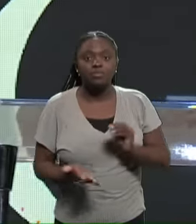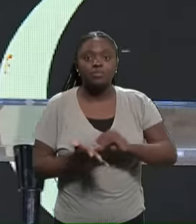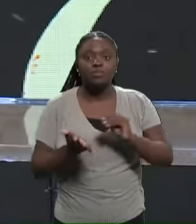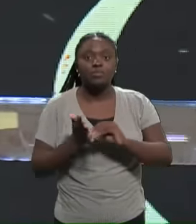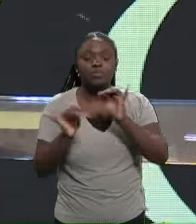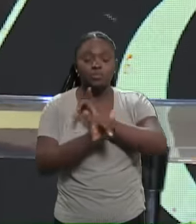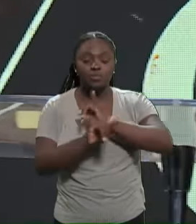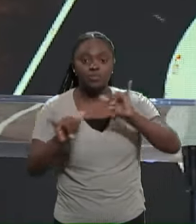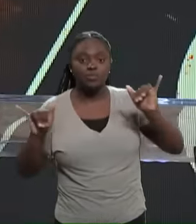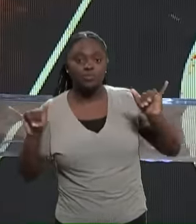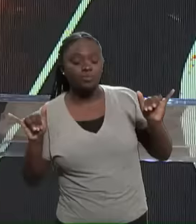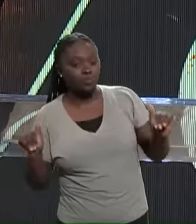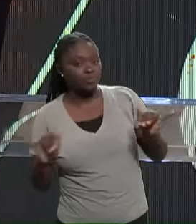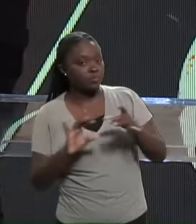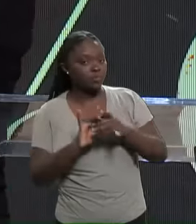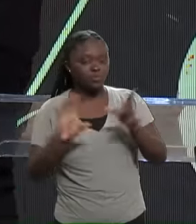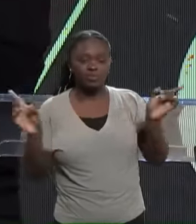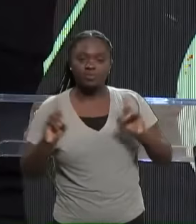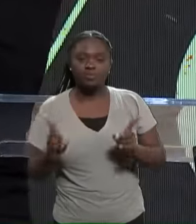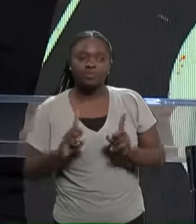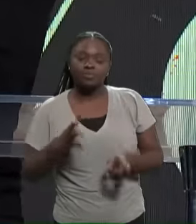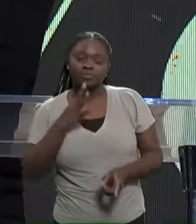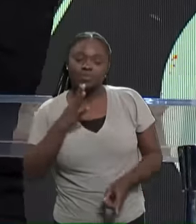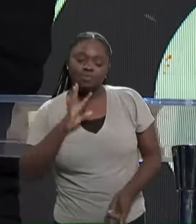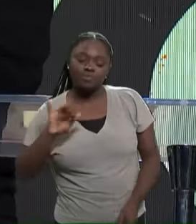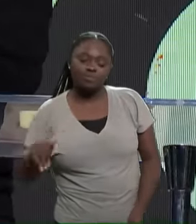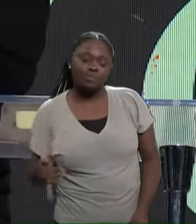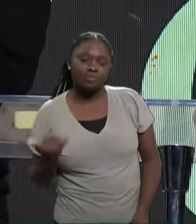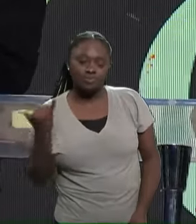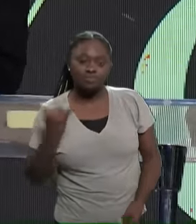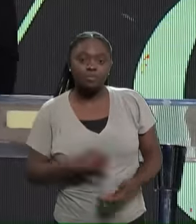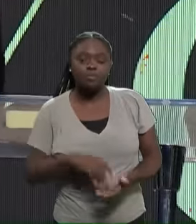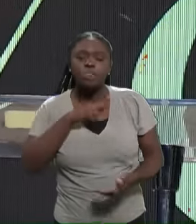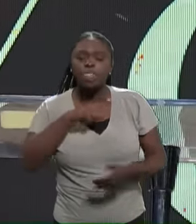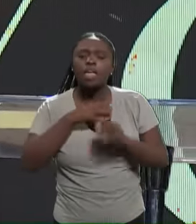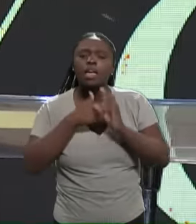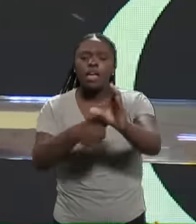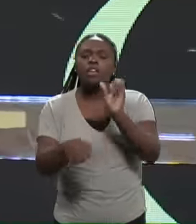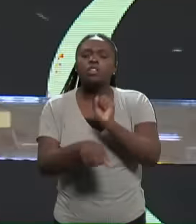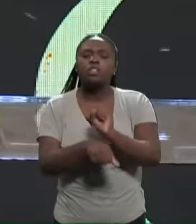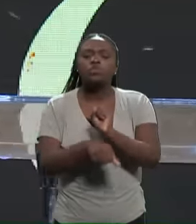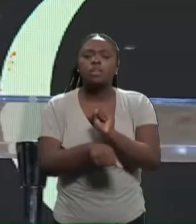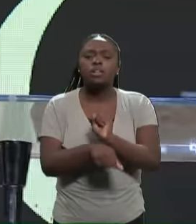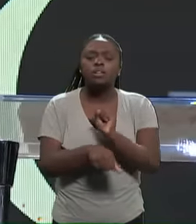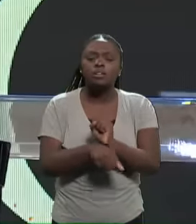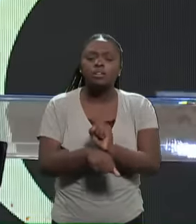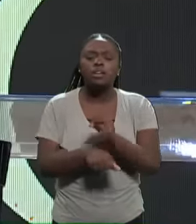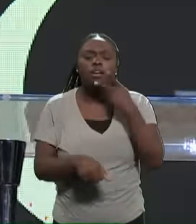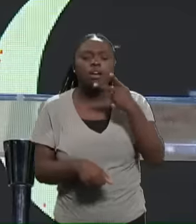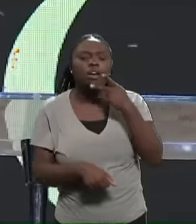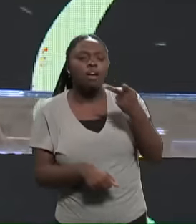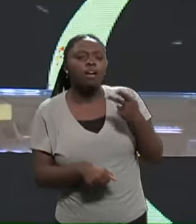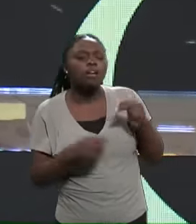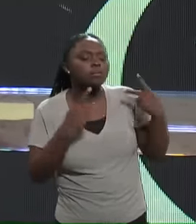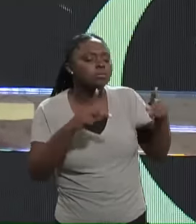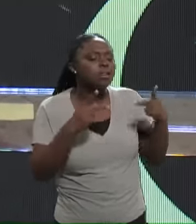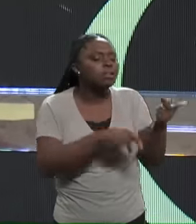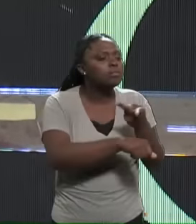informação não te permite reconhecer as oportunidades. Tem crente que está esperando que alguém lhe fale, prega para procurar